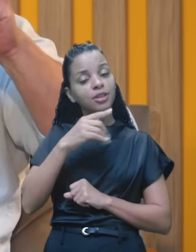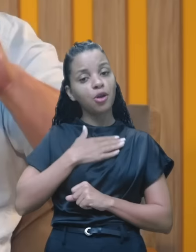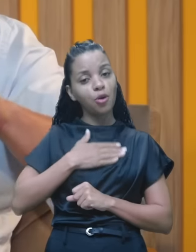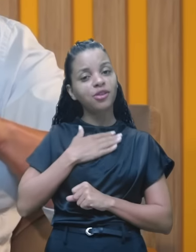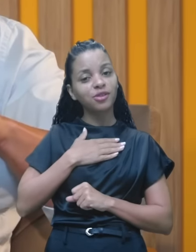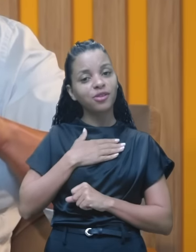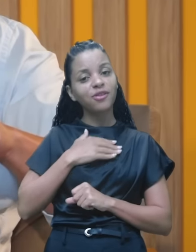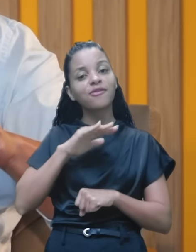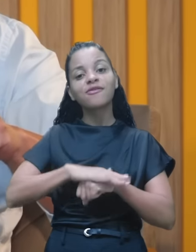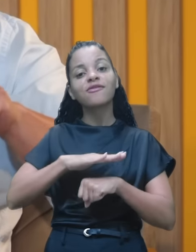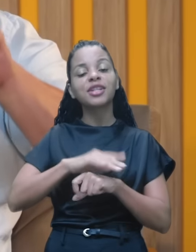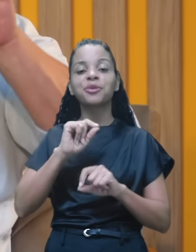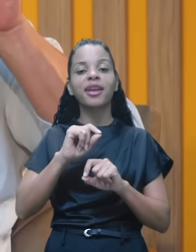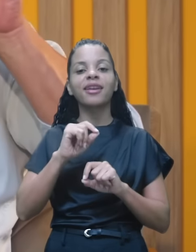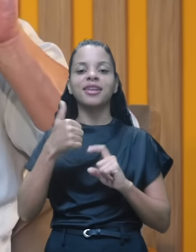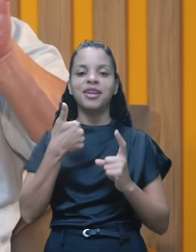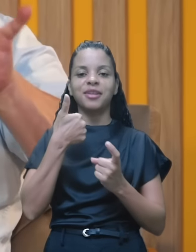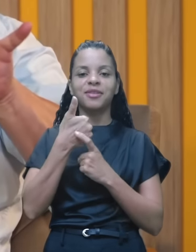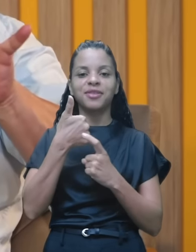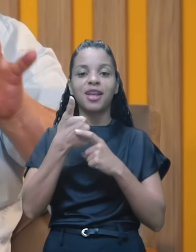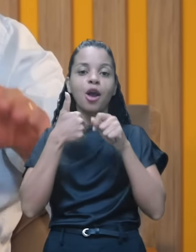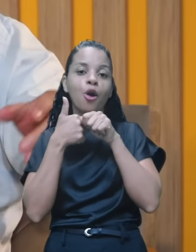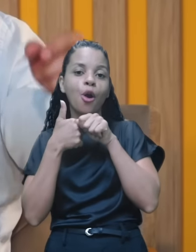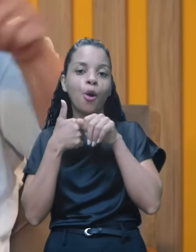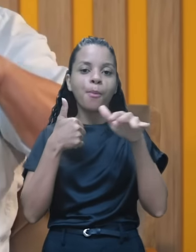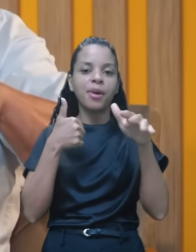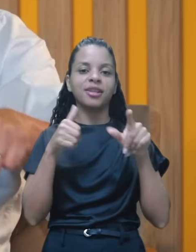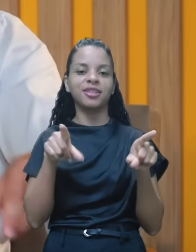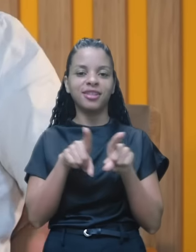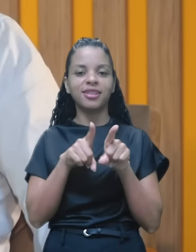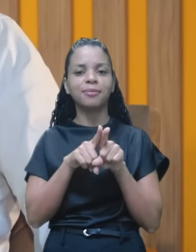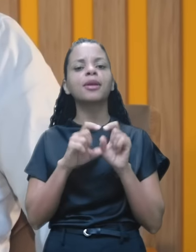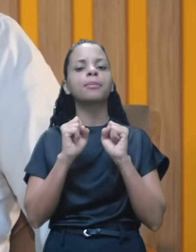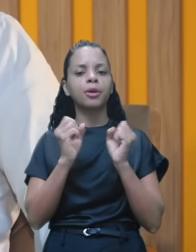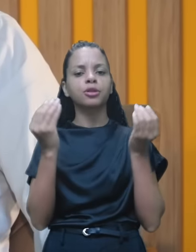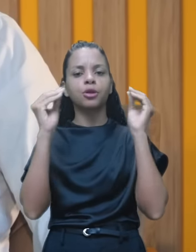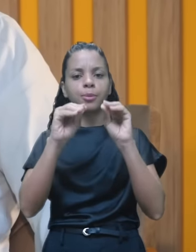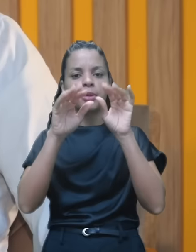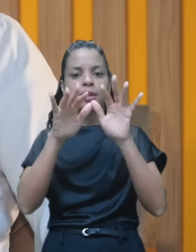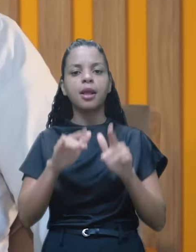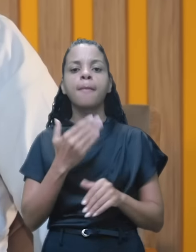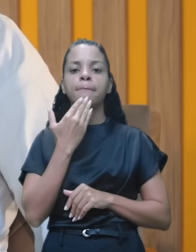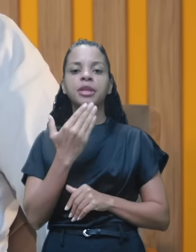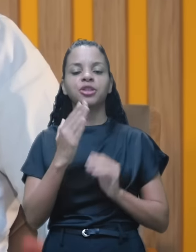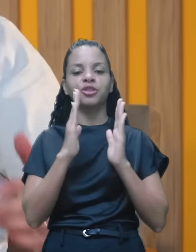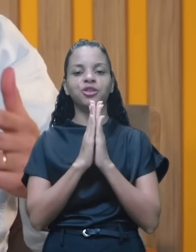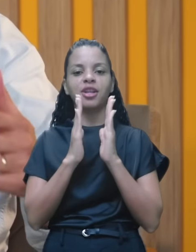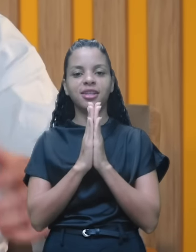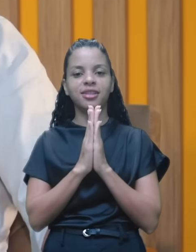gostou, deixa aqui o seu joinha, compartilha com 10 contatos e deixa também aqui no comentário o seu pedido de